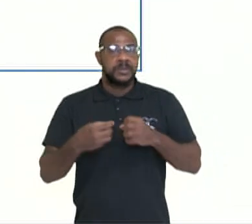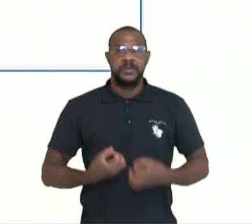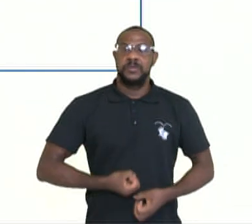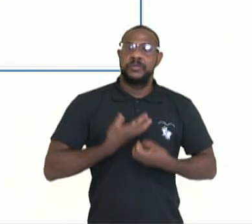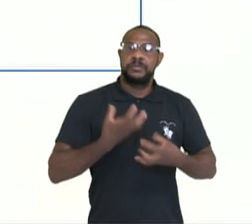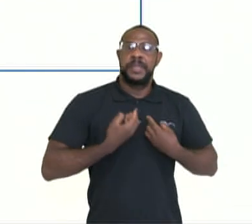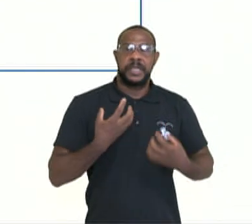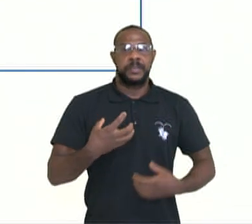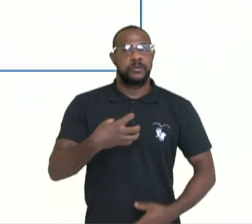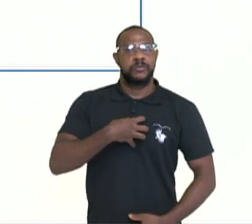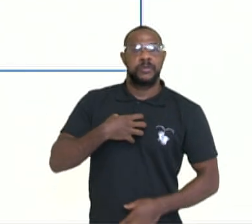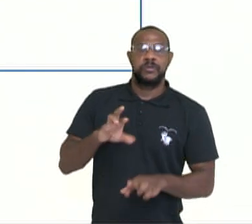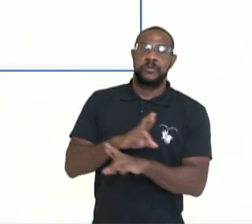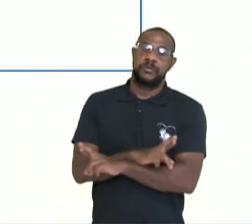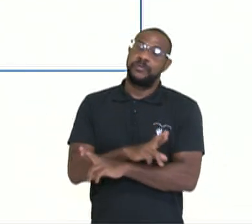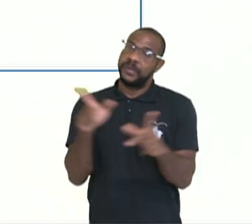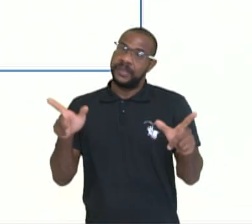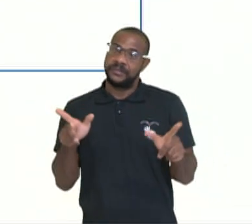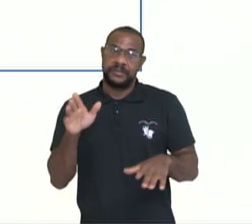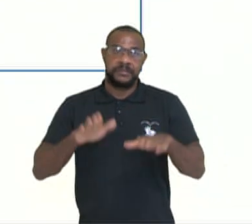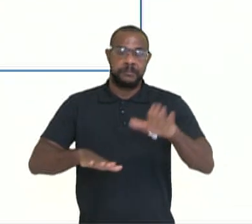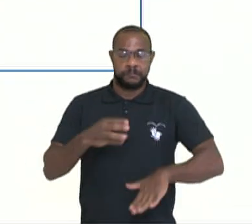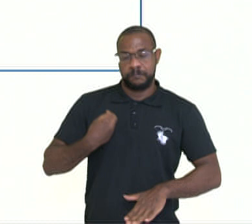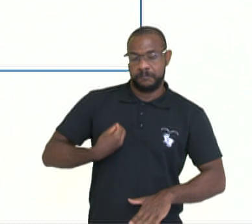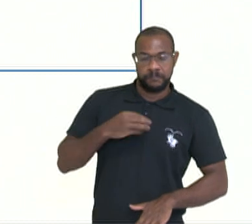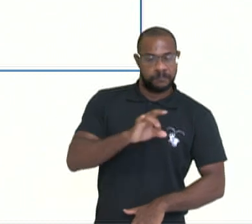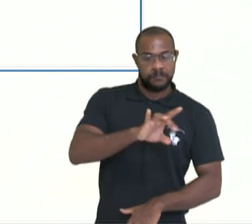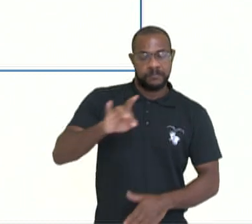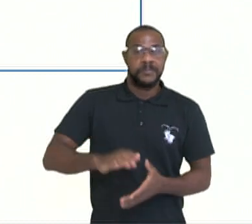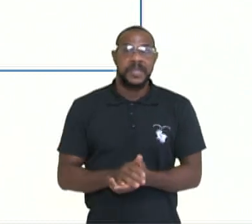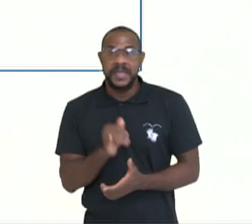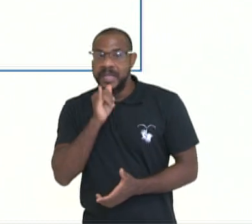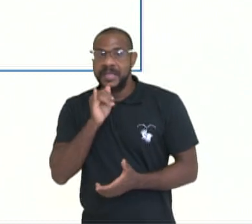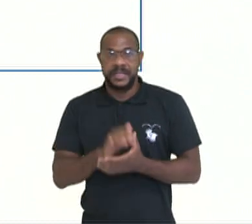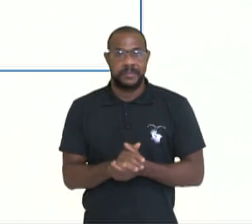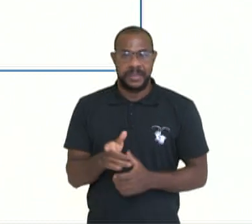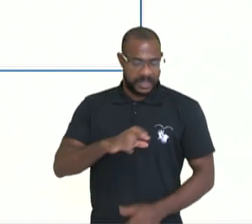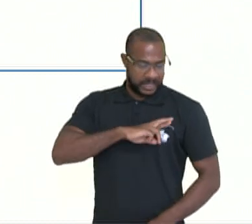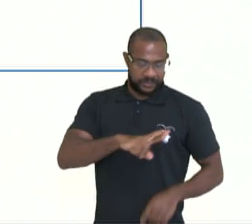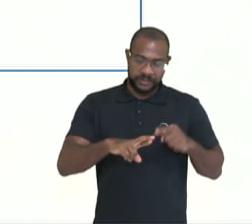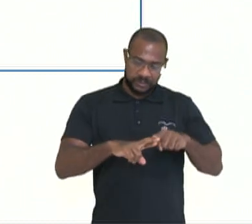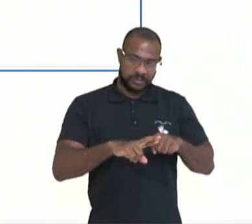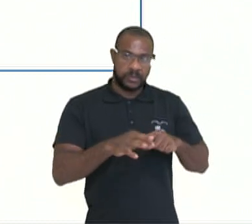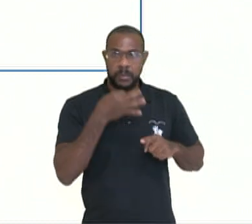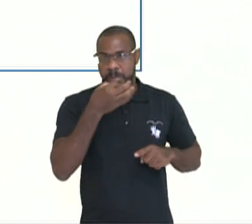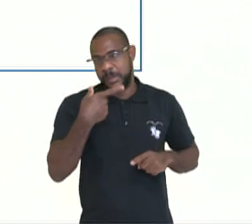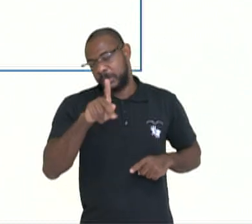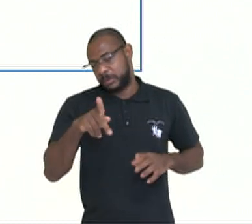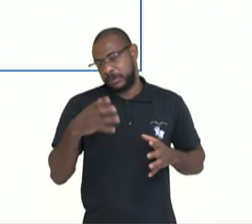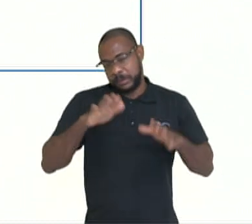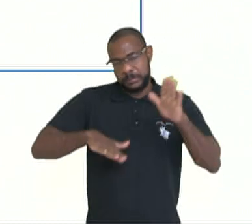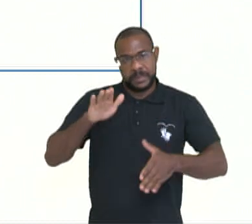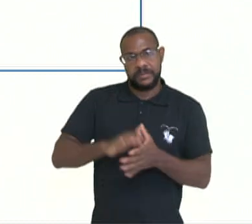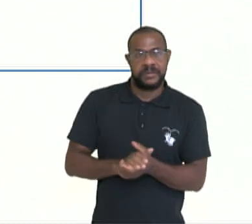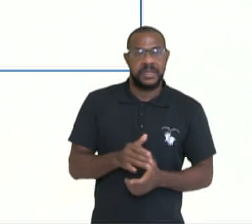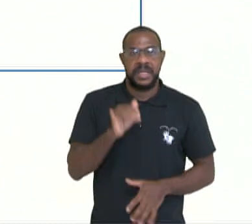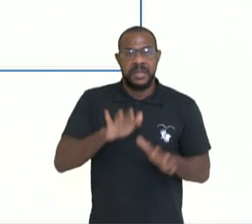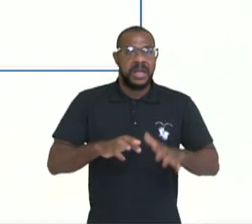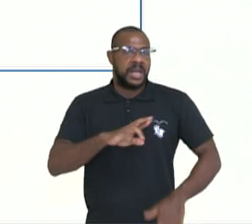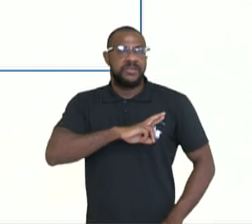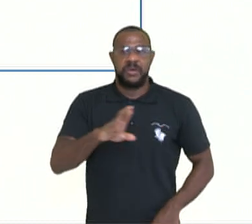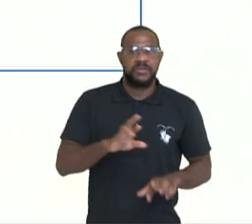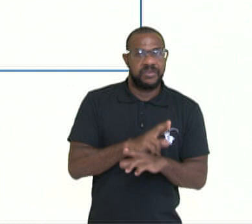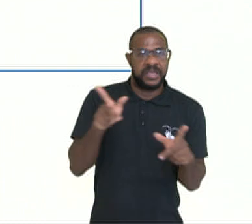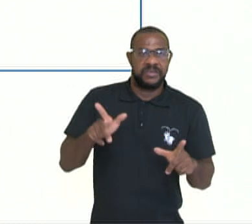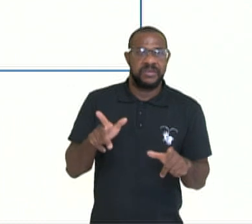as questões conforme o modo de ser. Então, por exemplo, se você considerou a religião como mais presente, qual que é a diferença dele para a filosofia, para a